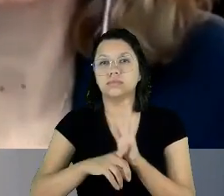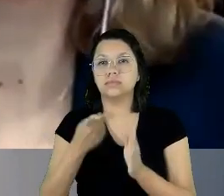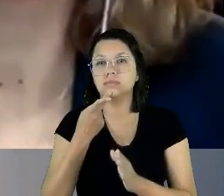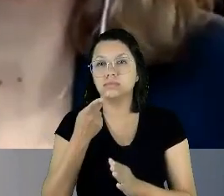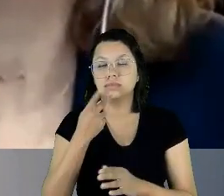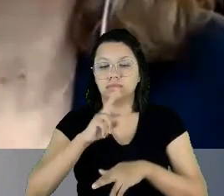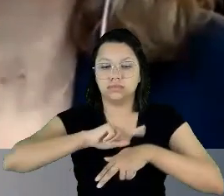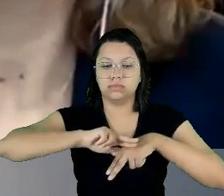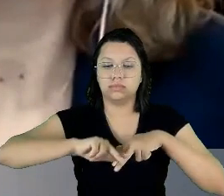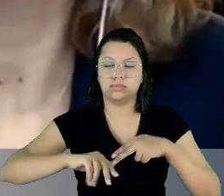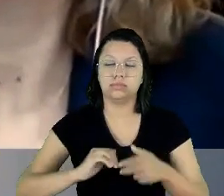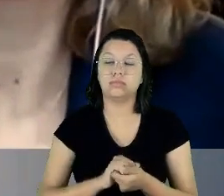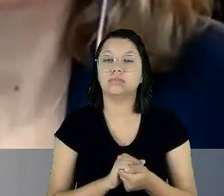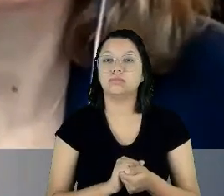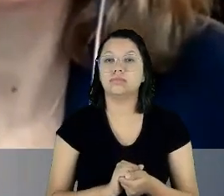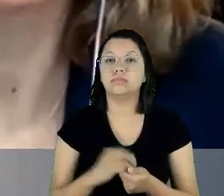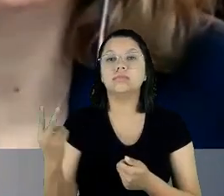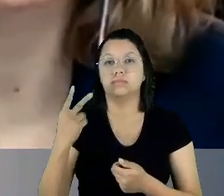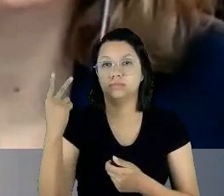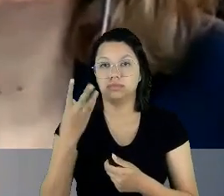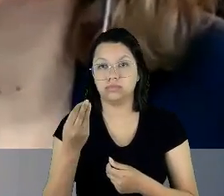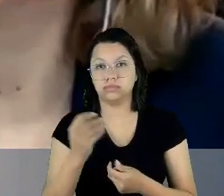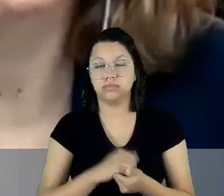de gênero, vale muito a pena.